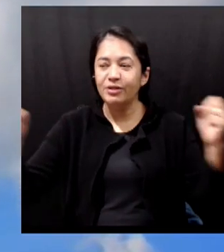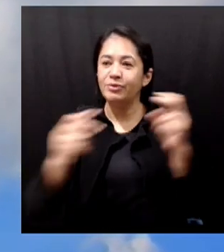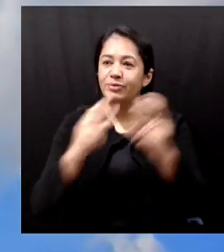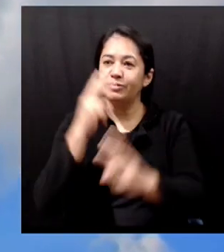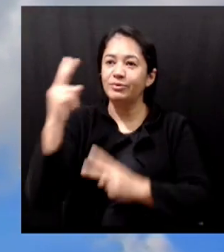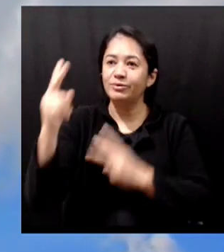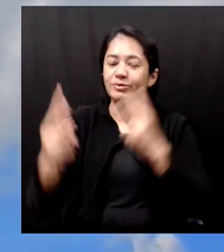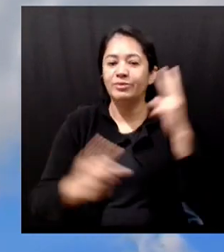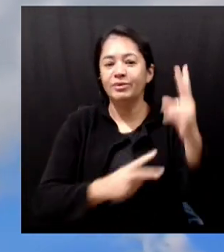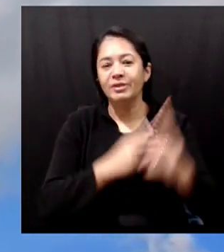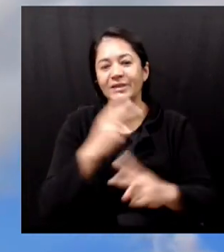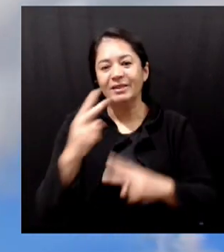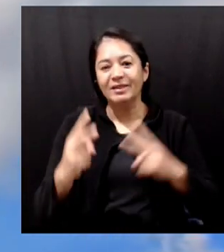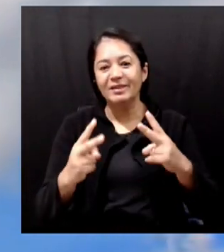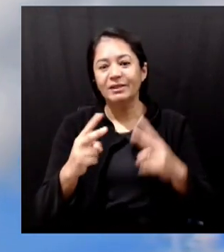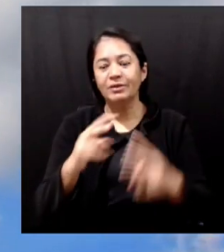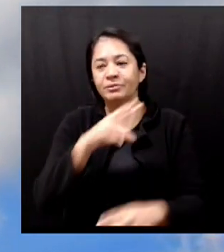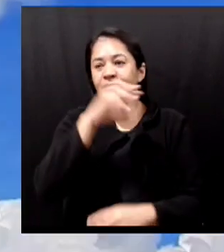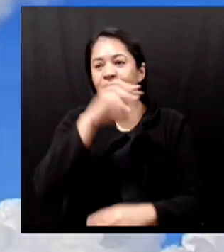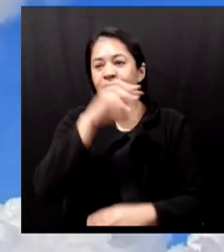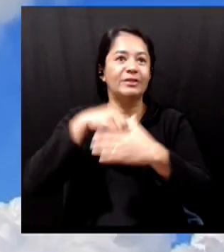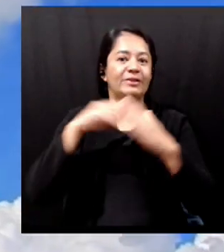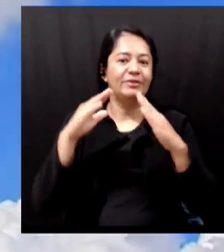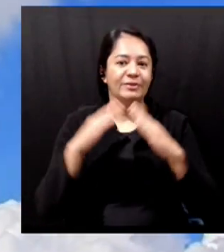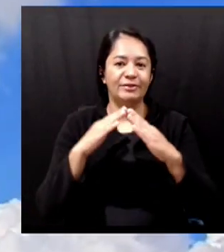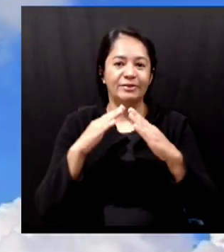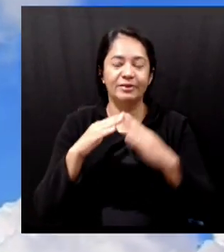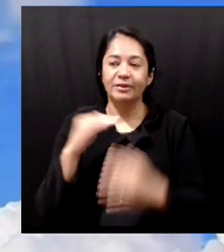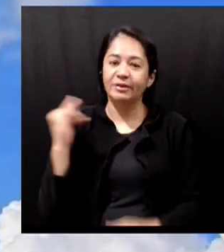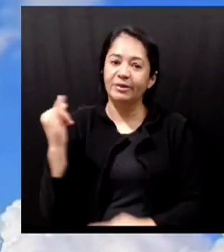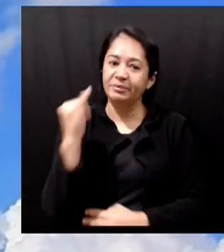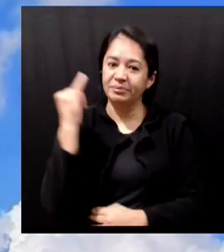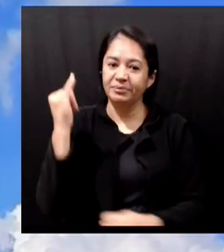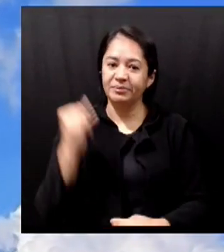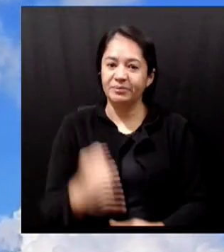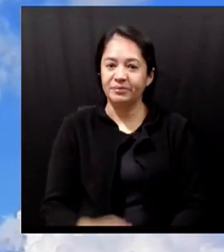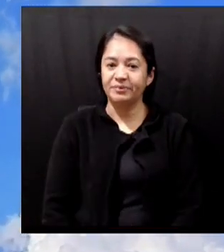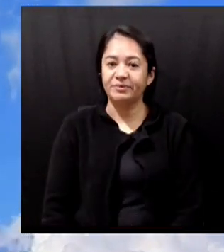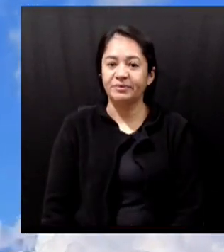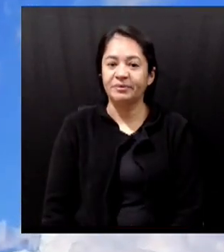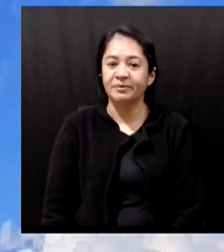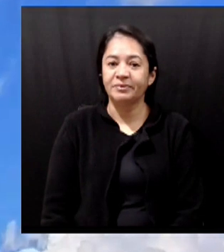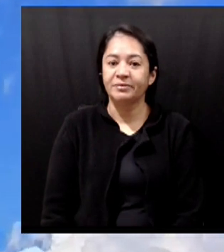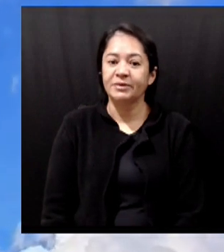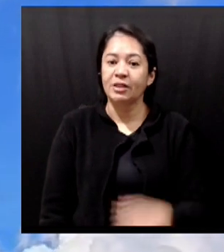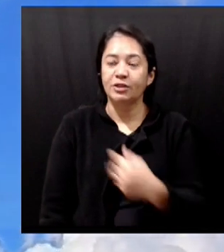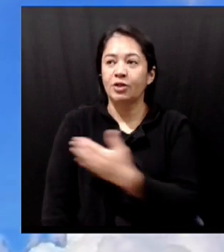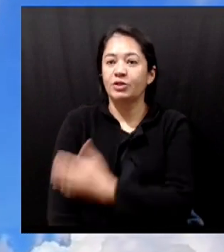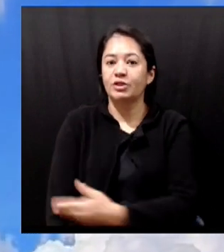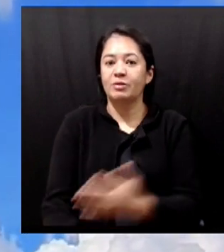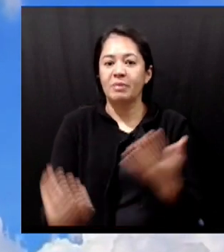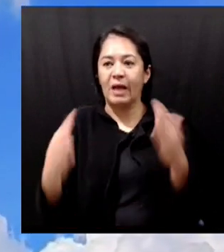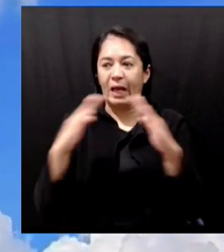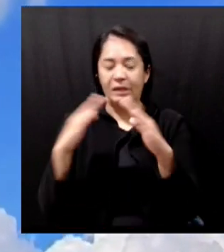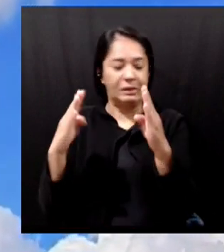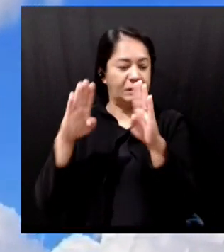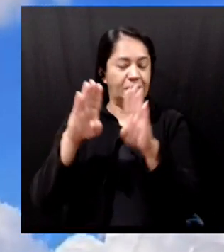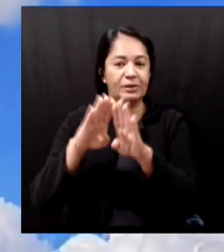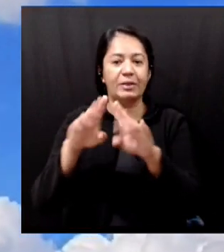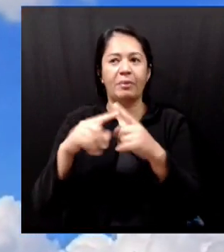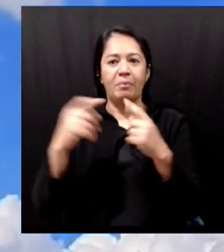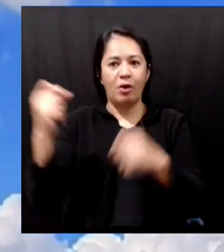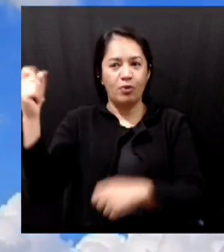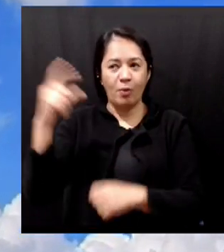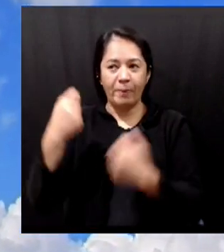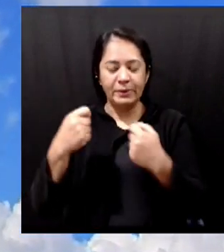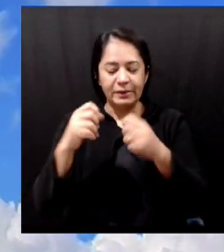o ar de dentro de casa, muito importante. Nesses dias frios, a gente costuma deixar a casa fechada, então quando tem um solzinho aí, abre